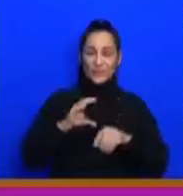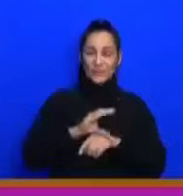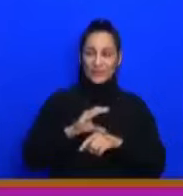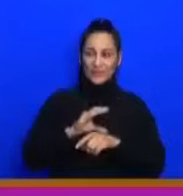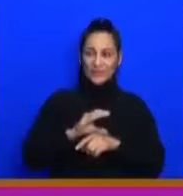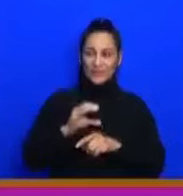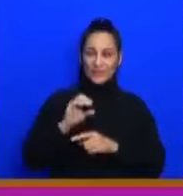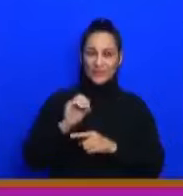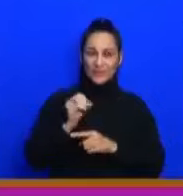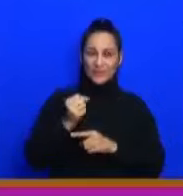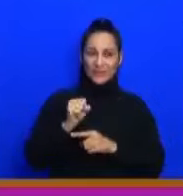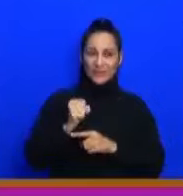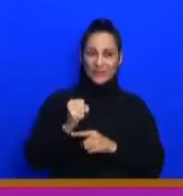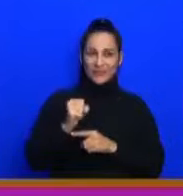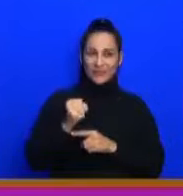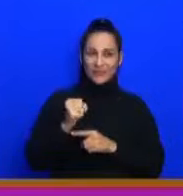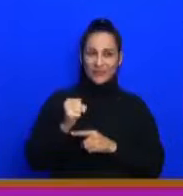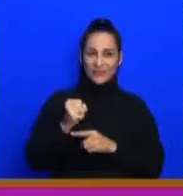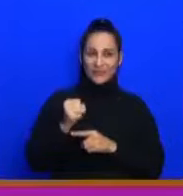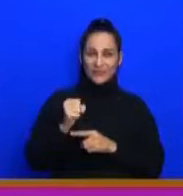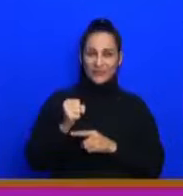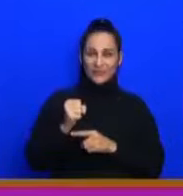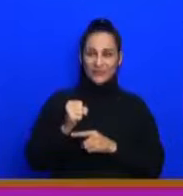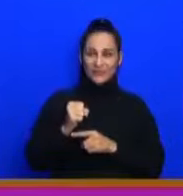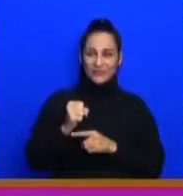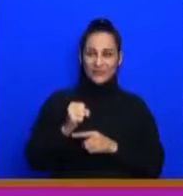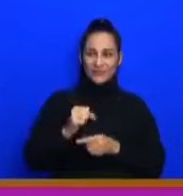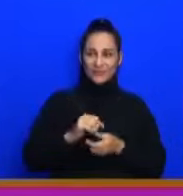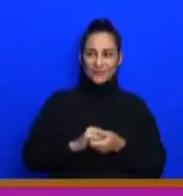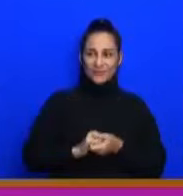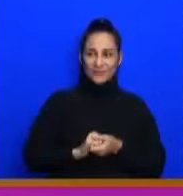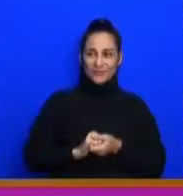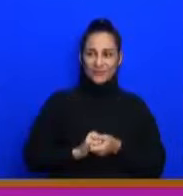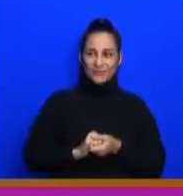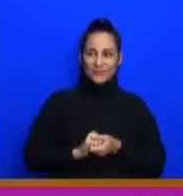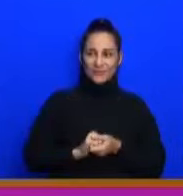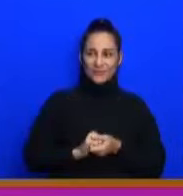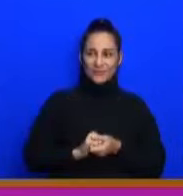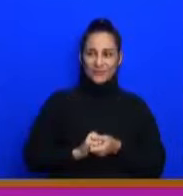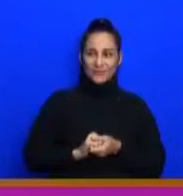cinza 08. Cinza 08.